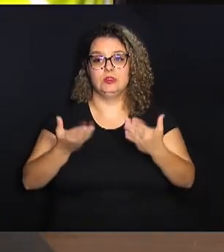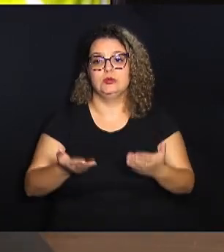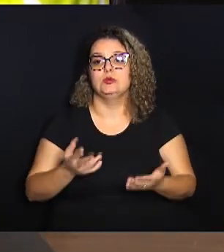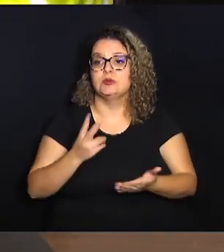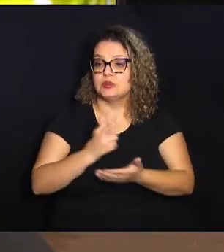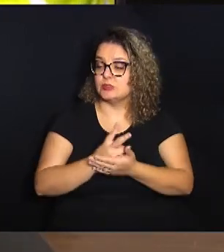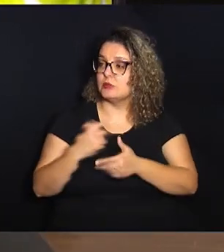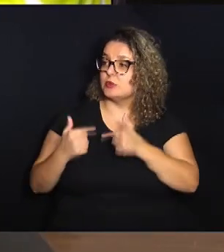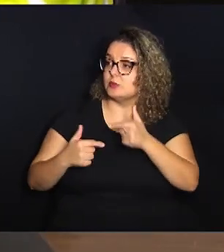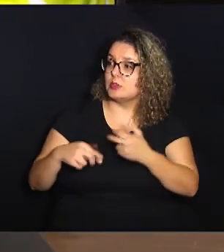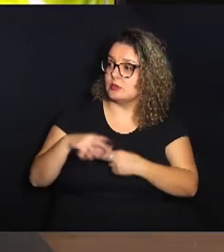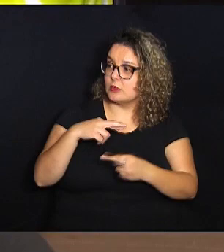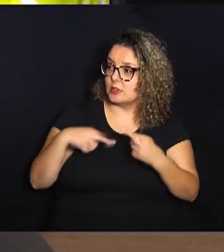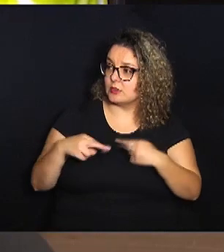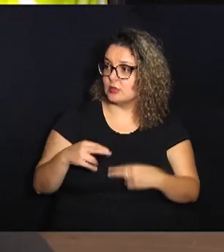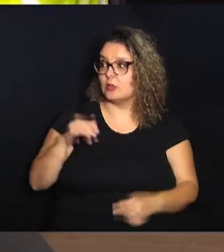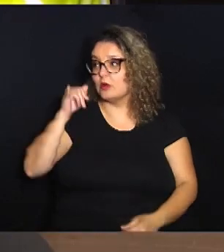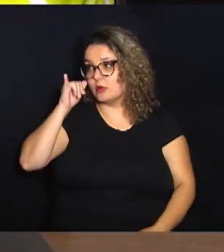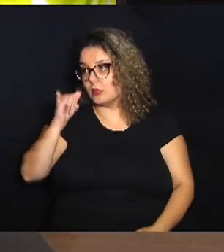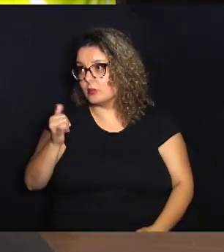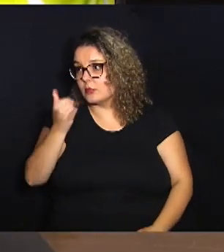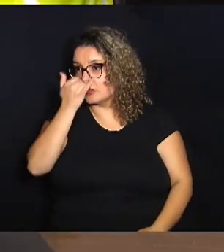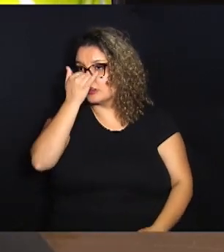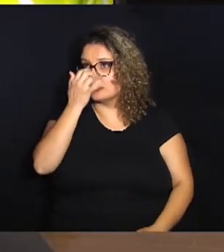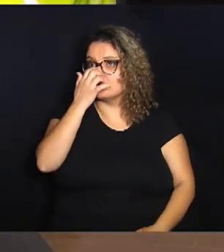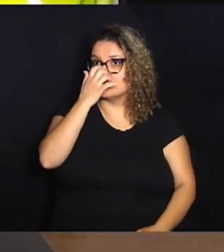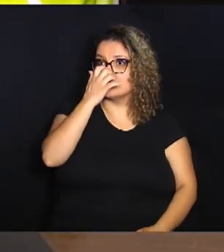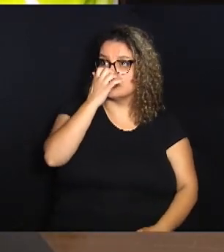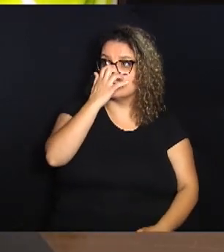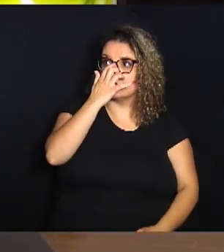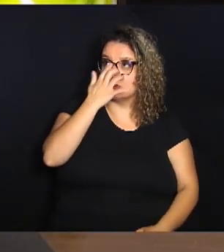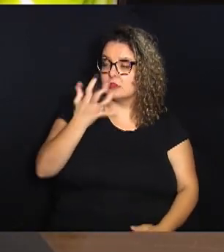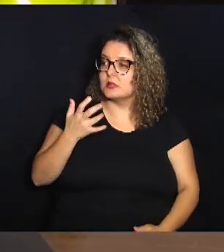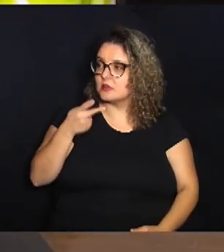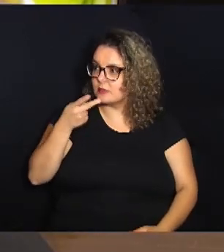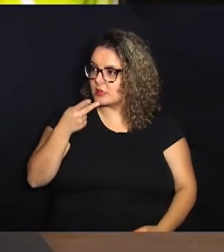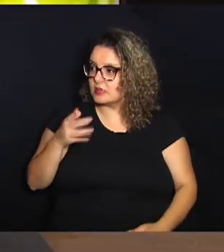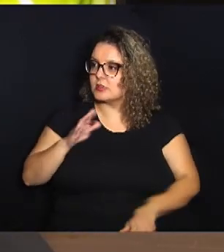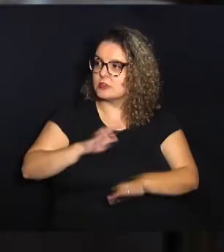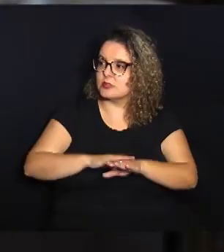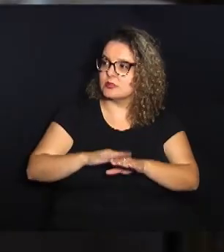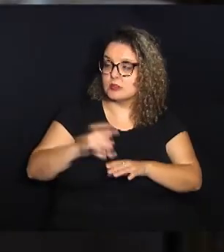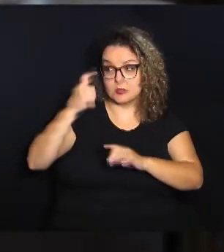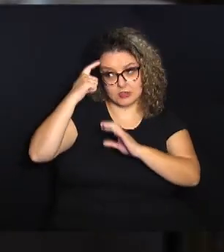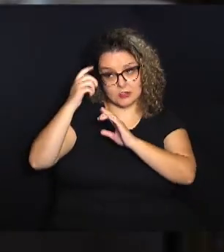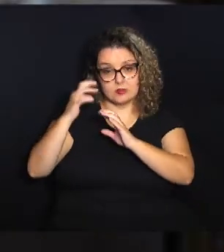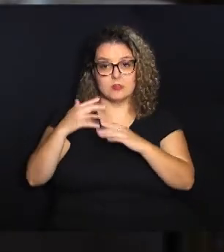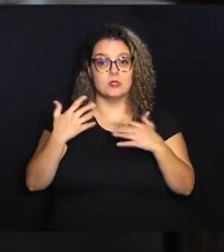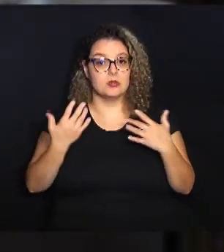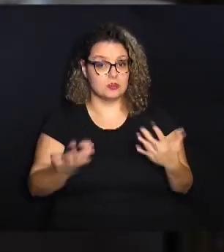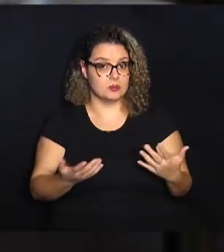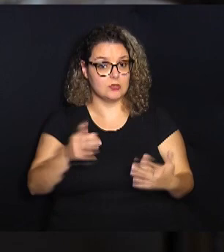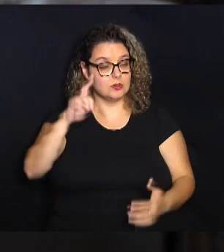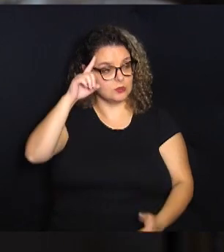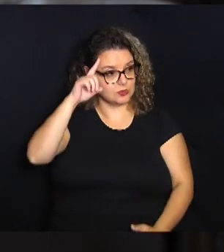um trabalho relacionado à prevenção. Queria que o senhor falasse dessas ações e dessa reflexão. Então, no